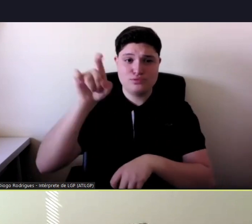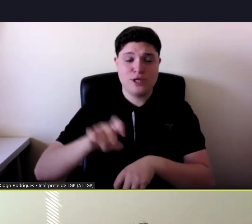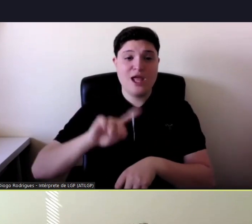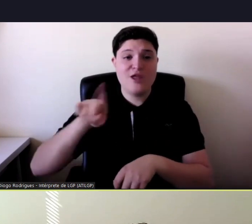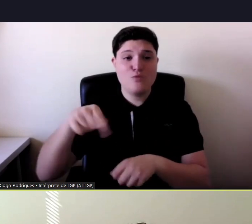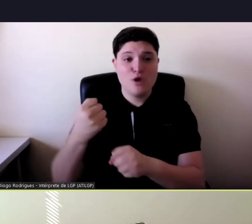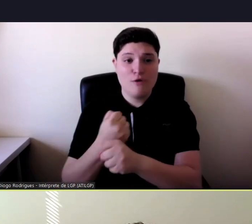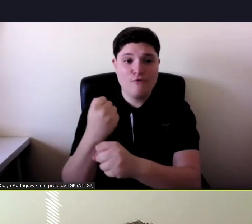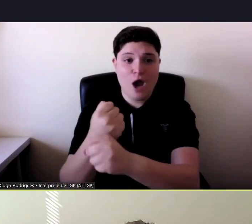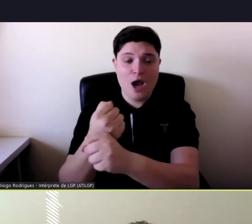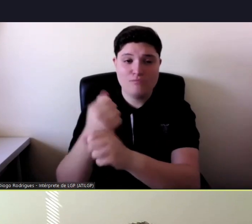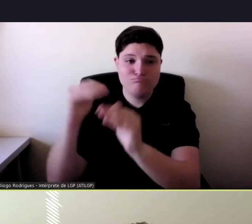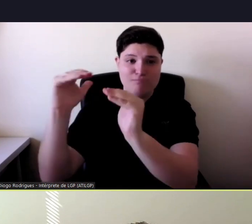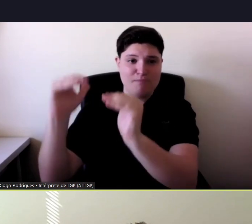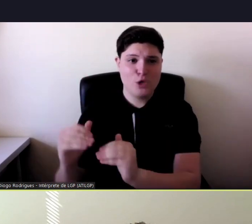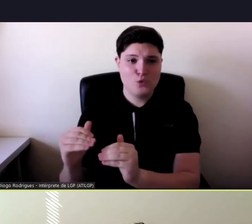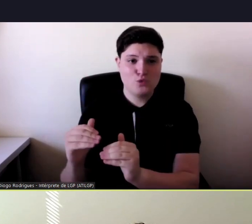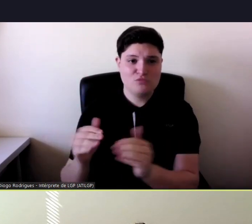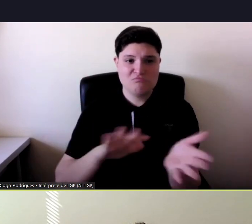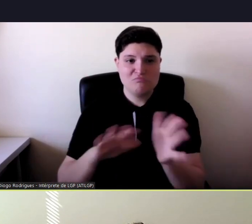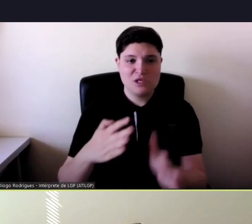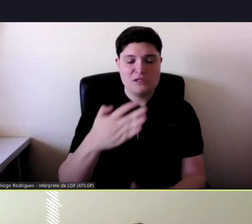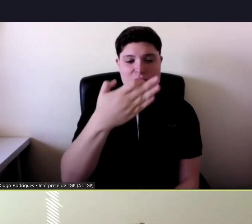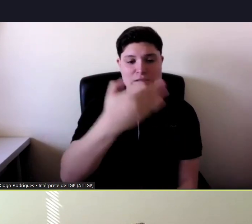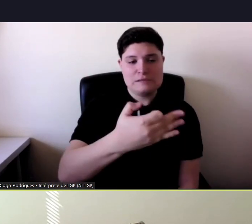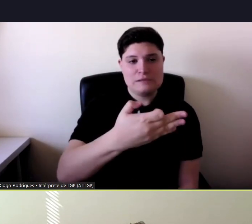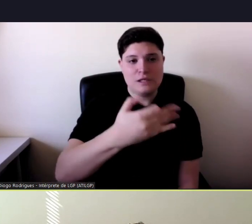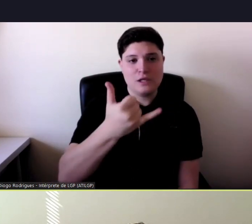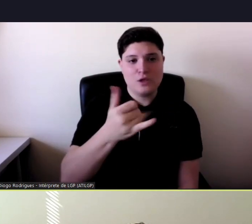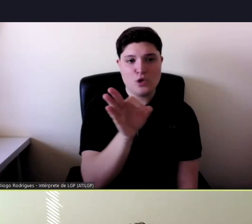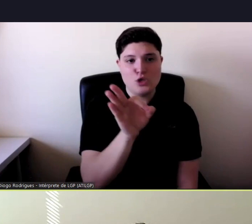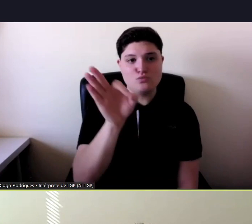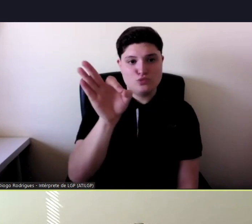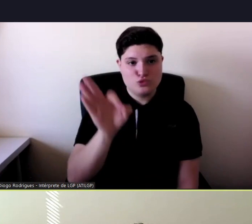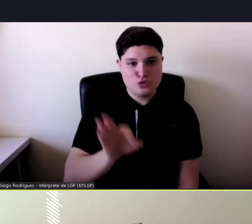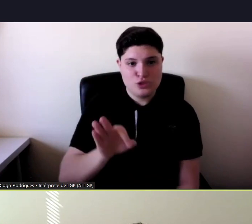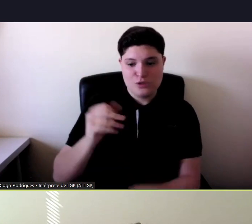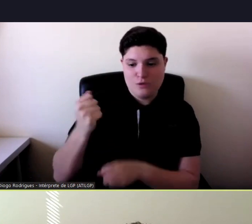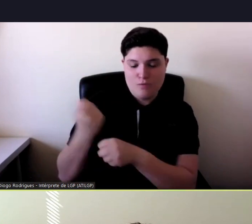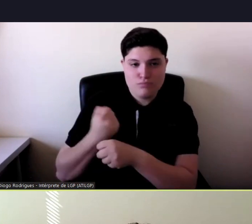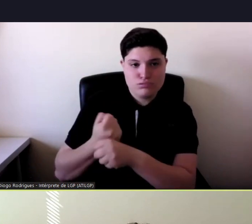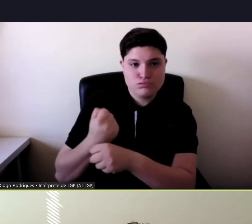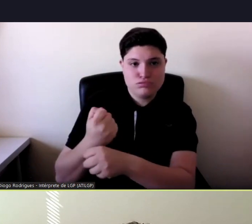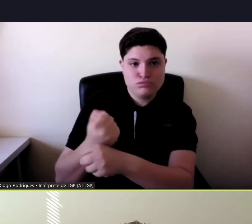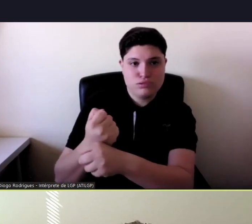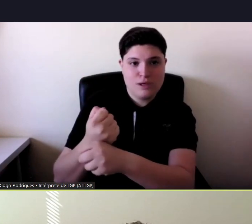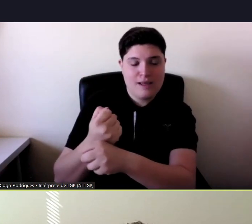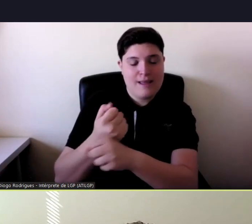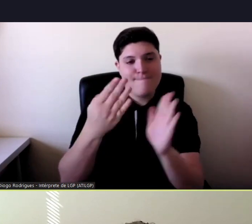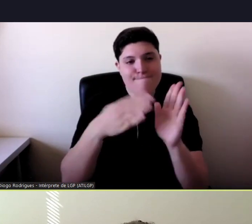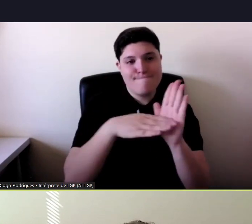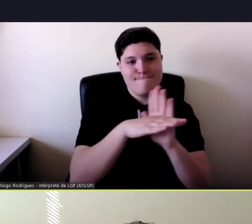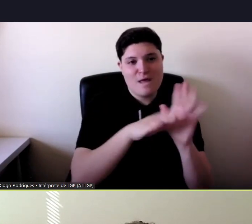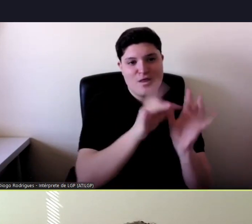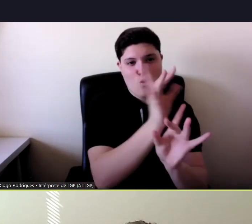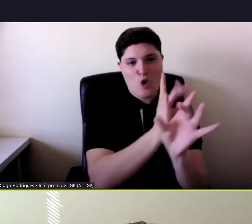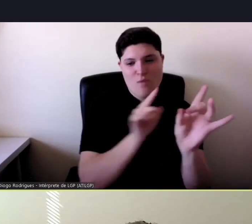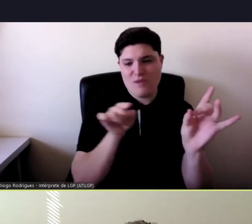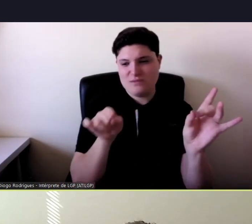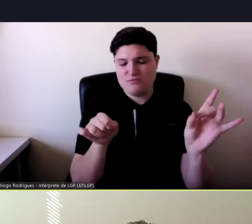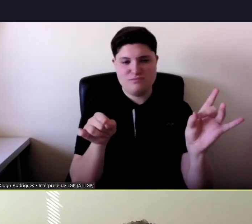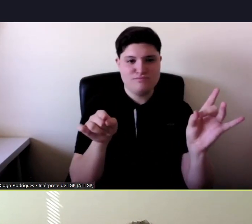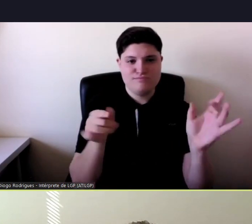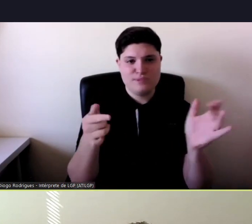Apenas 72% da produtividade relativamente à média europeia. É realmente muito pouco.